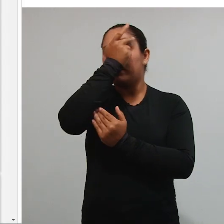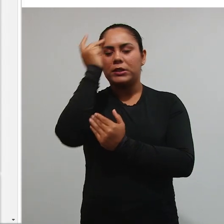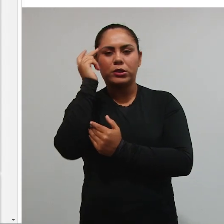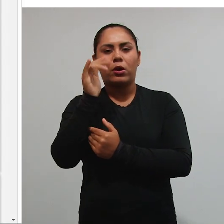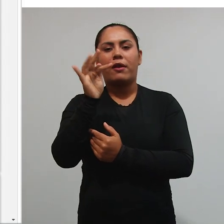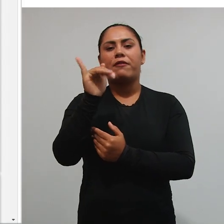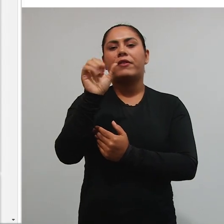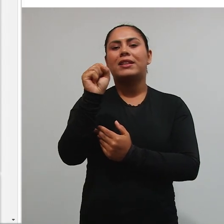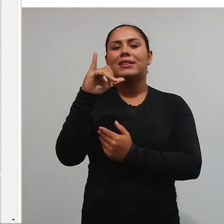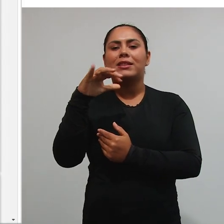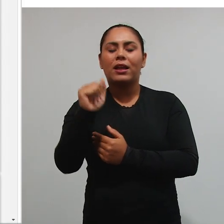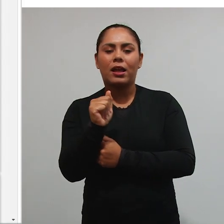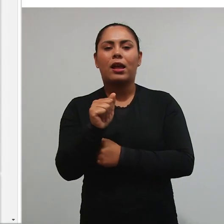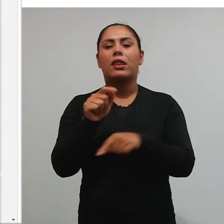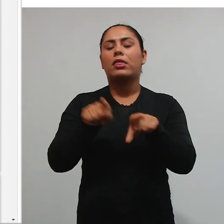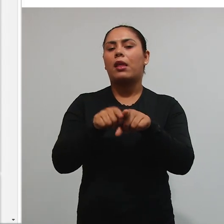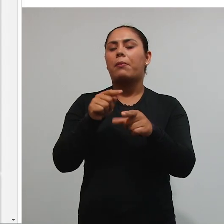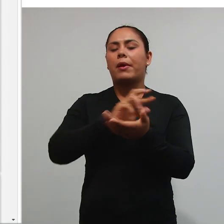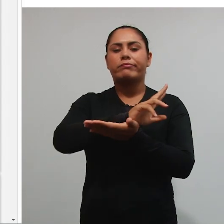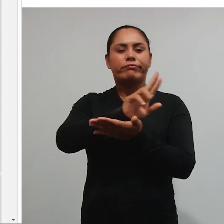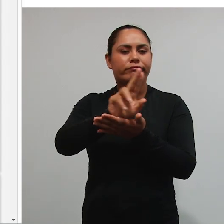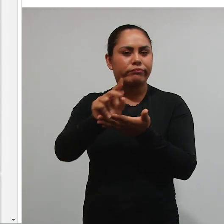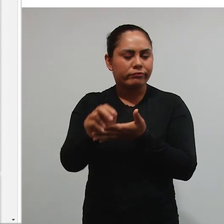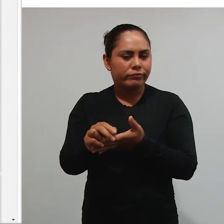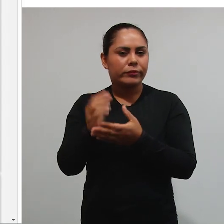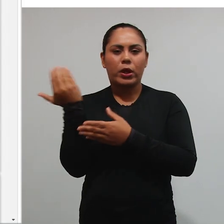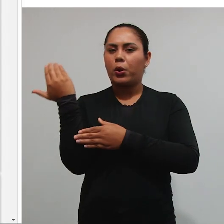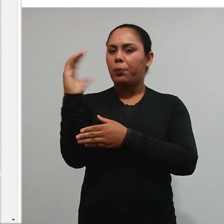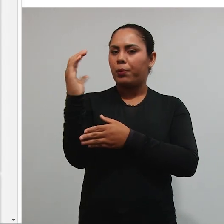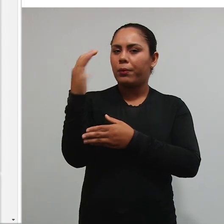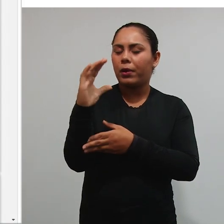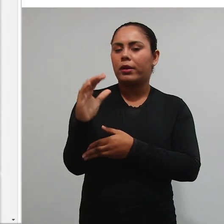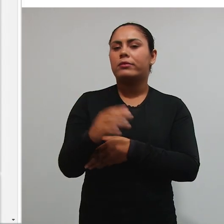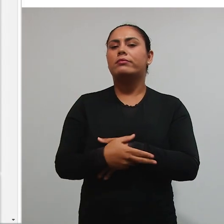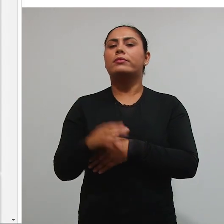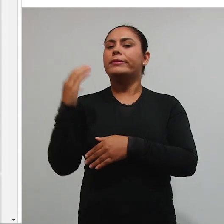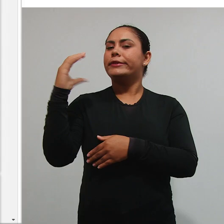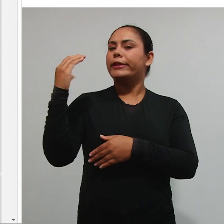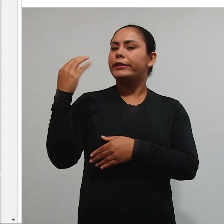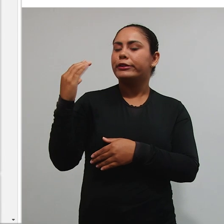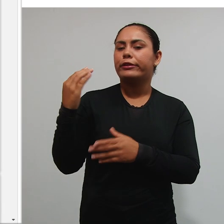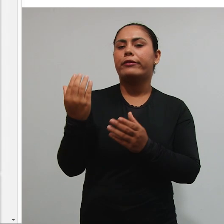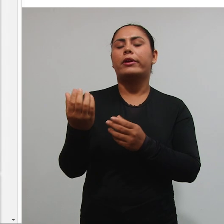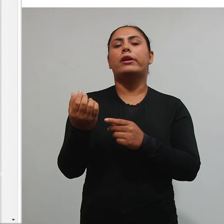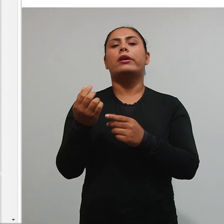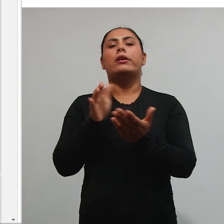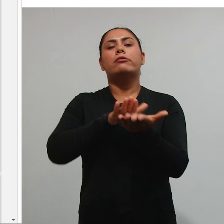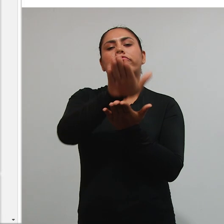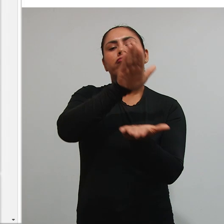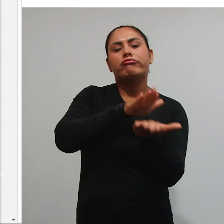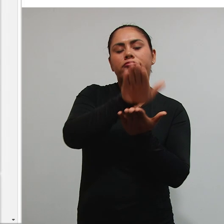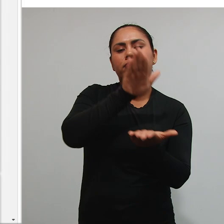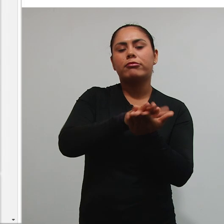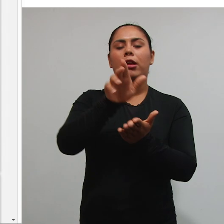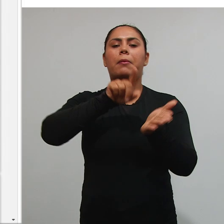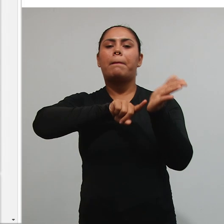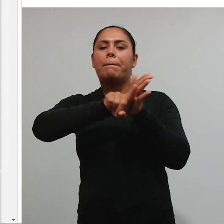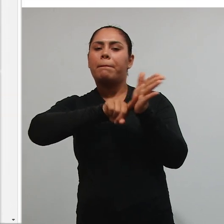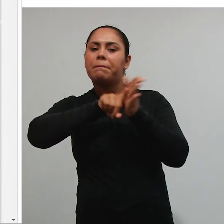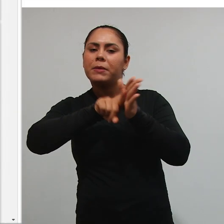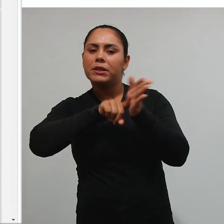publicação periódica, que são as publicações que a gente chama de publicações científicas, né? Decorrentes de